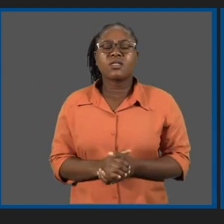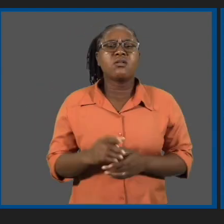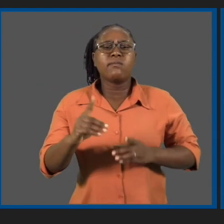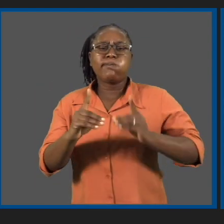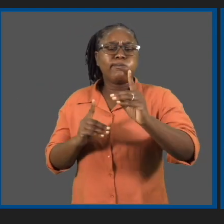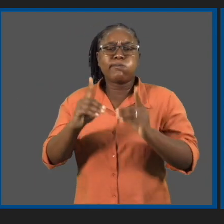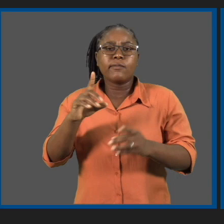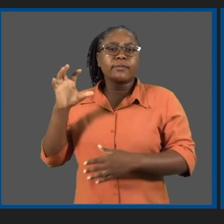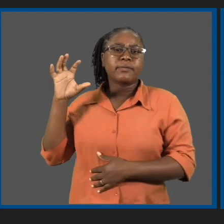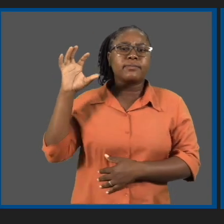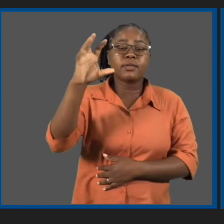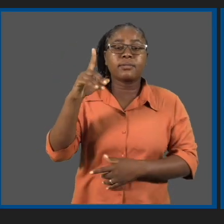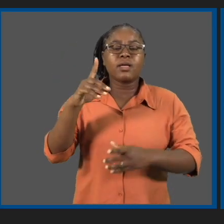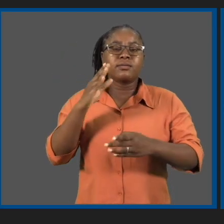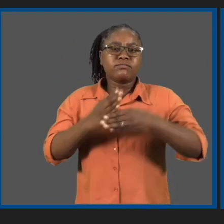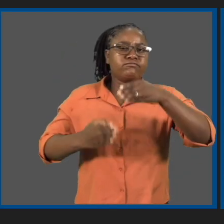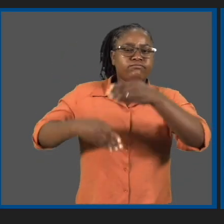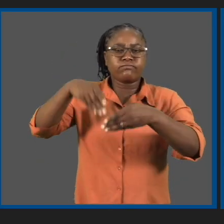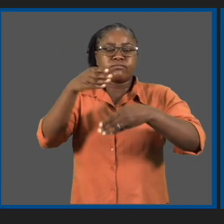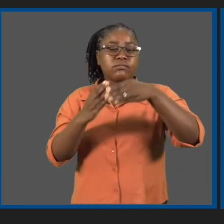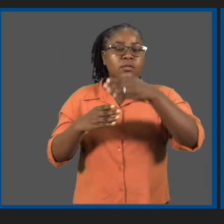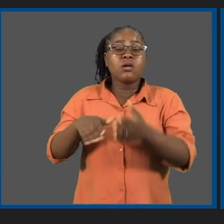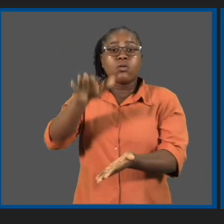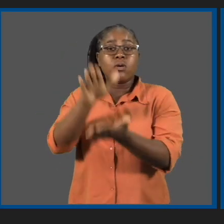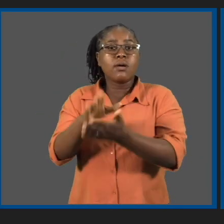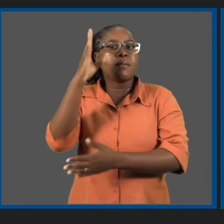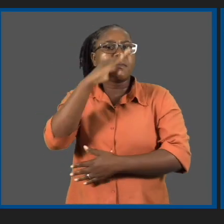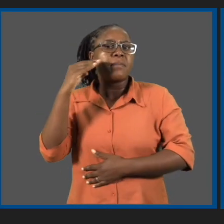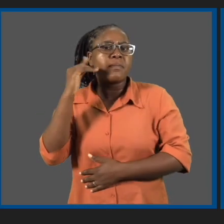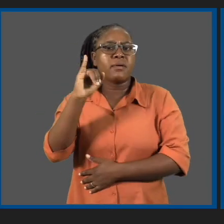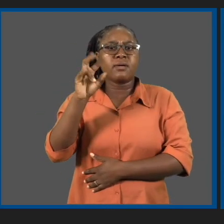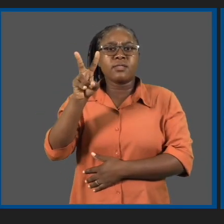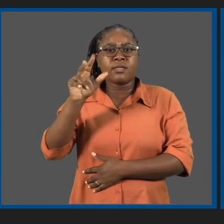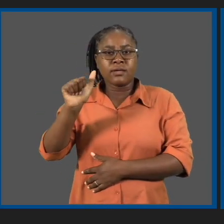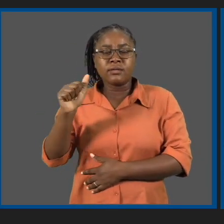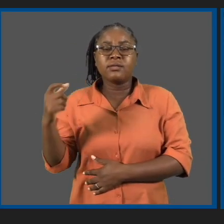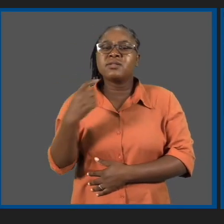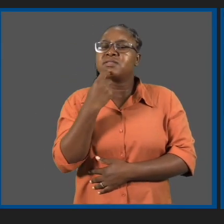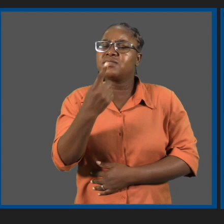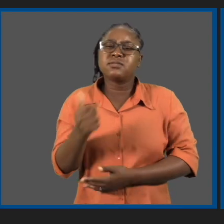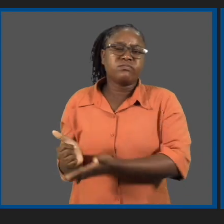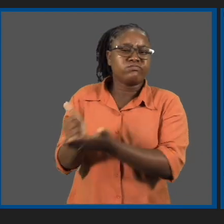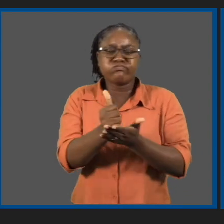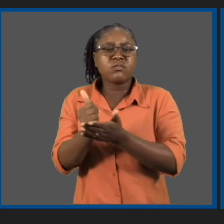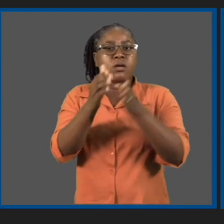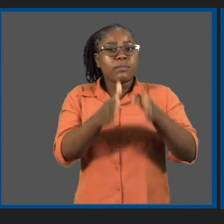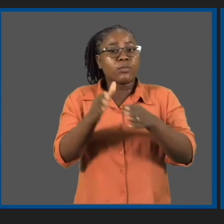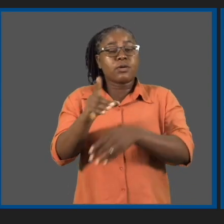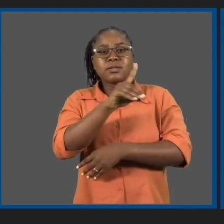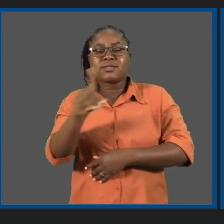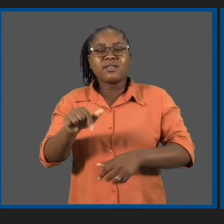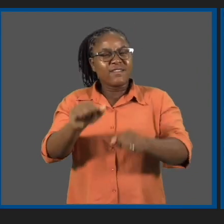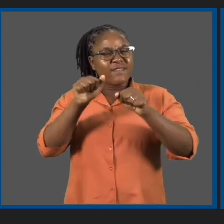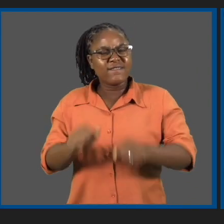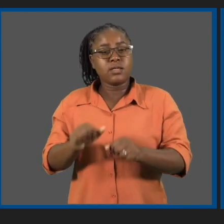trás. A diretora provincial das Obras Públicas e Habitação de Manica, Iva Florencio, assegura que esta ação